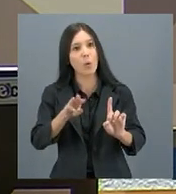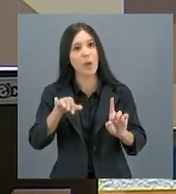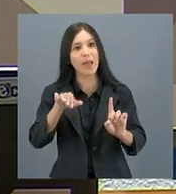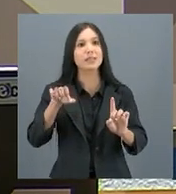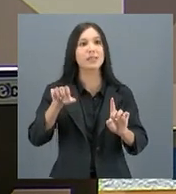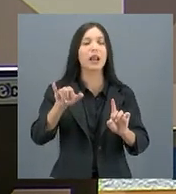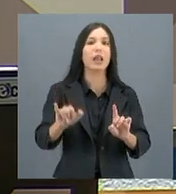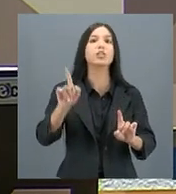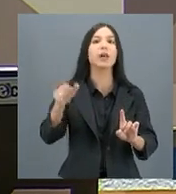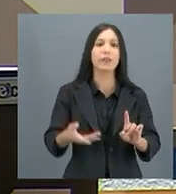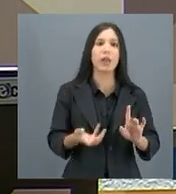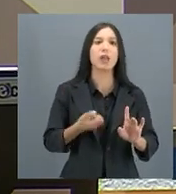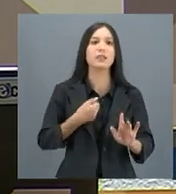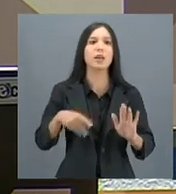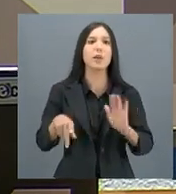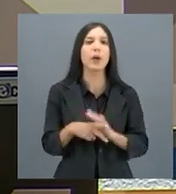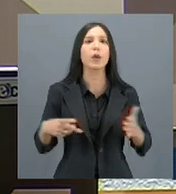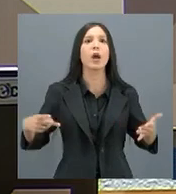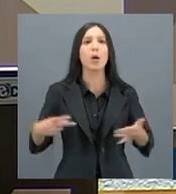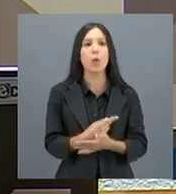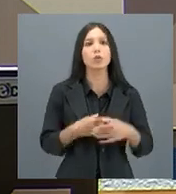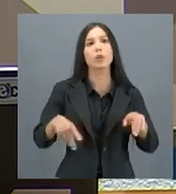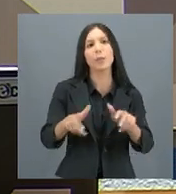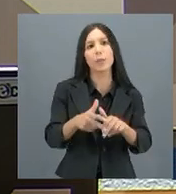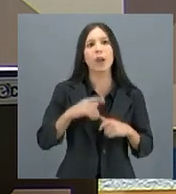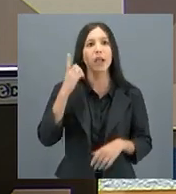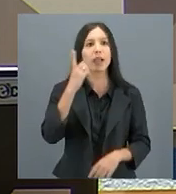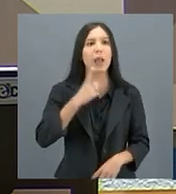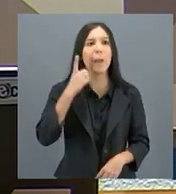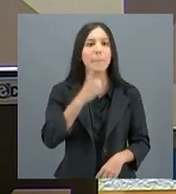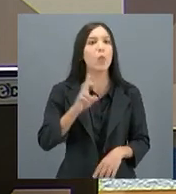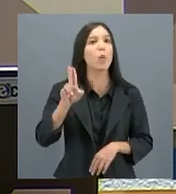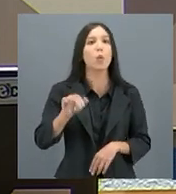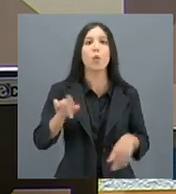que havia recebido esse tipo de coação por parte do deputado.